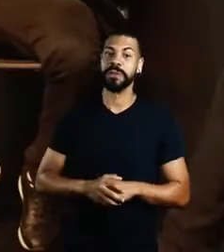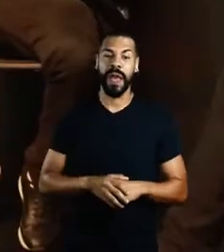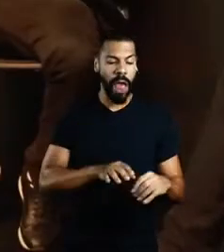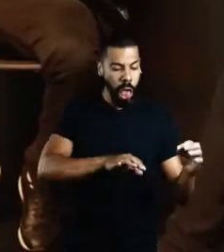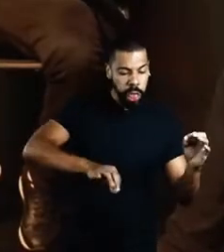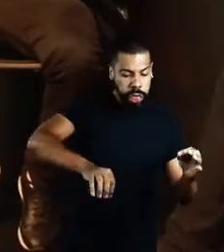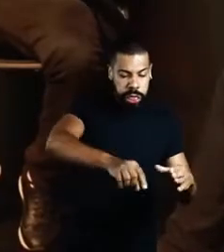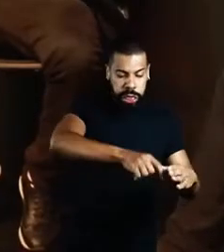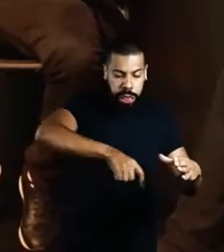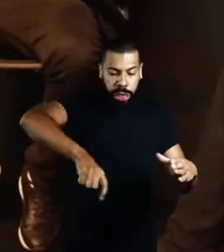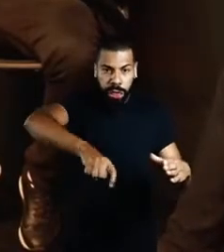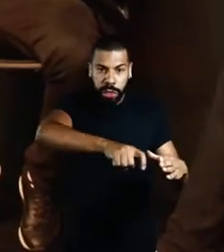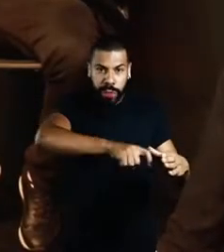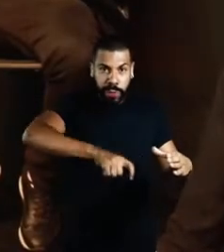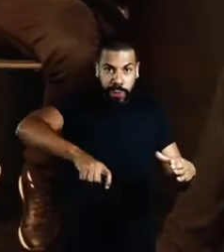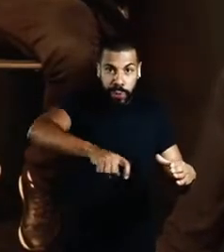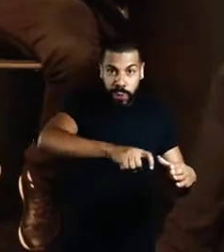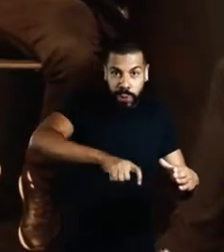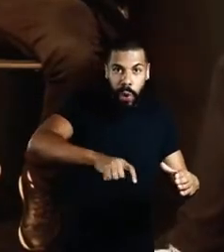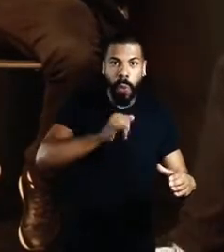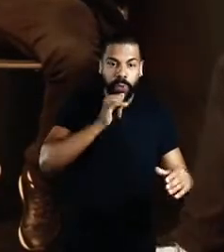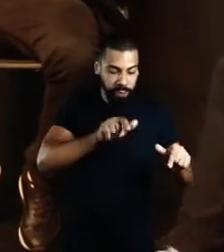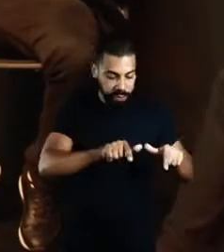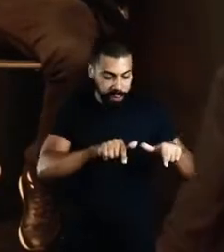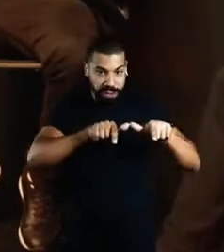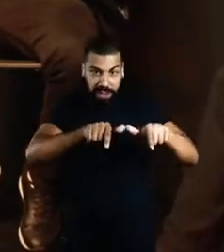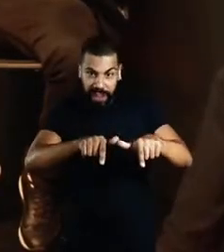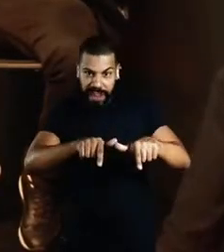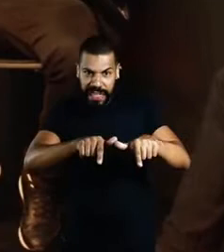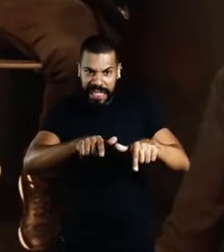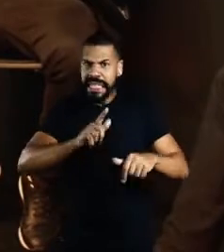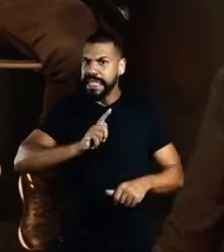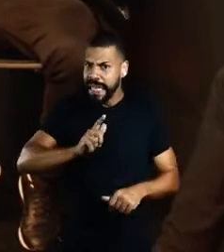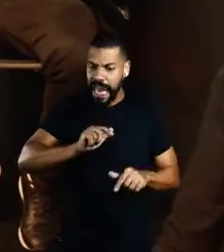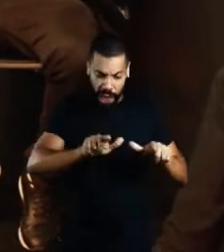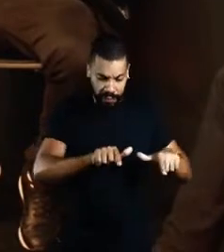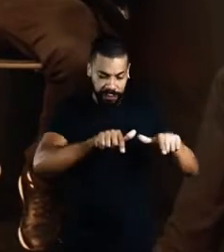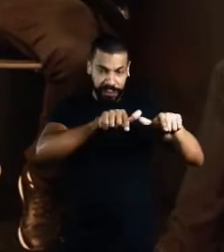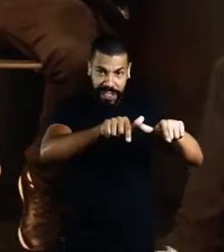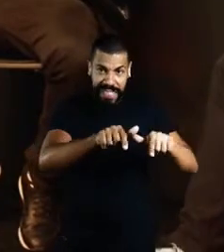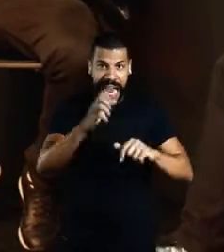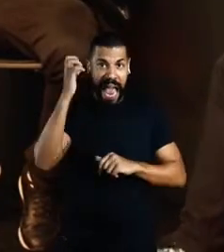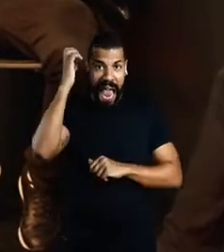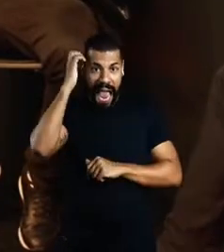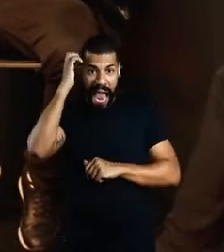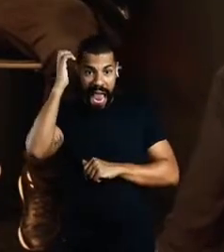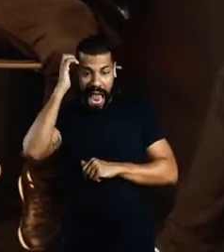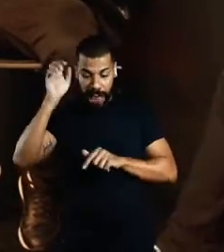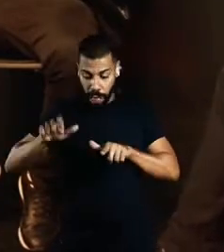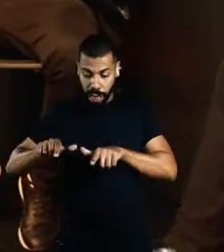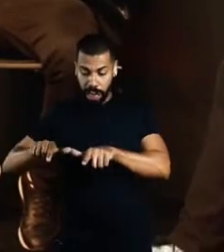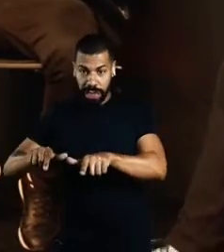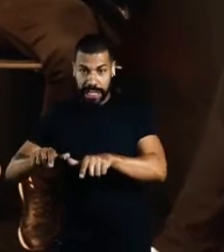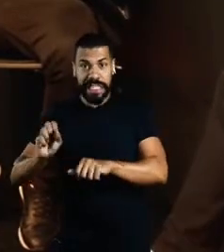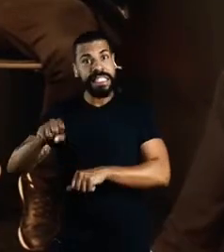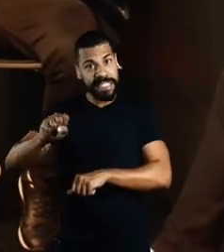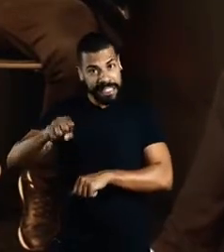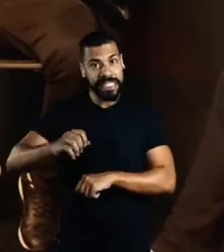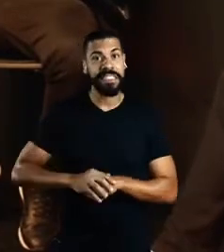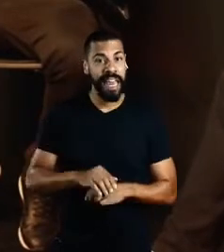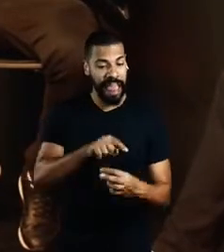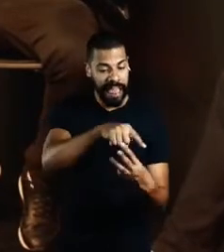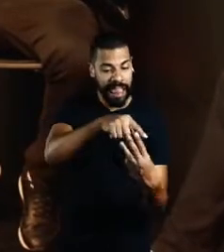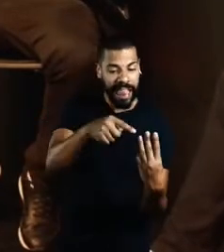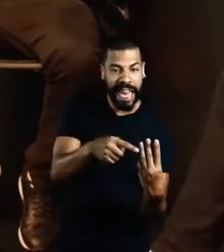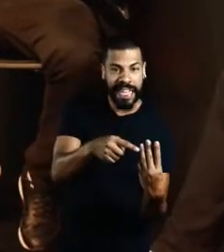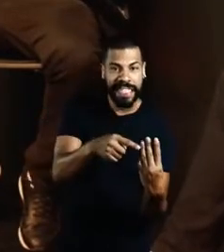em 1 com a fita. É. Não, mas tem cassete, rádio e toca-toca disco. Tem essa novidade. Você transforma o